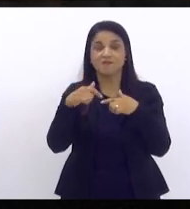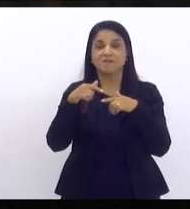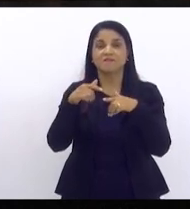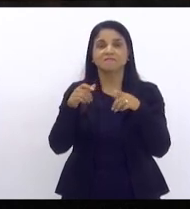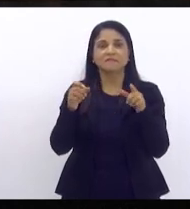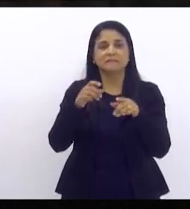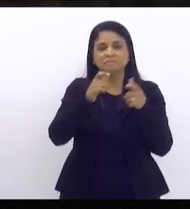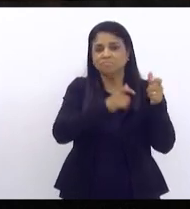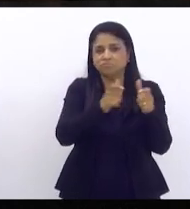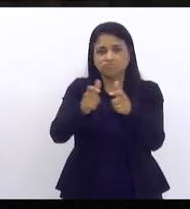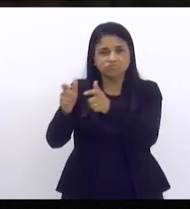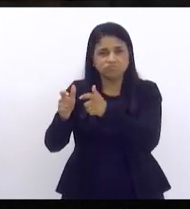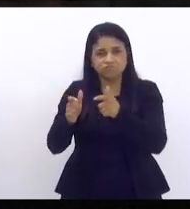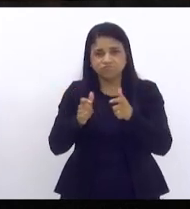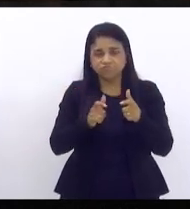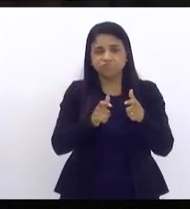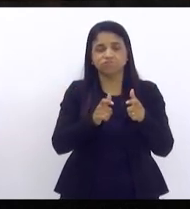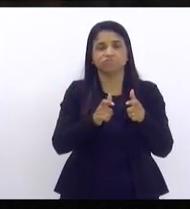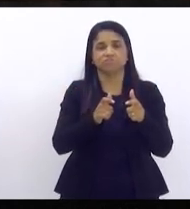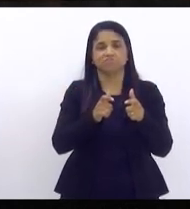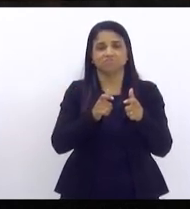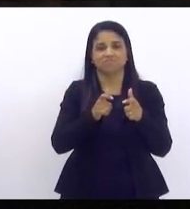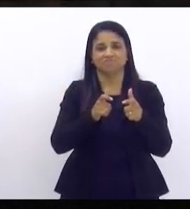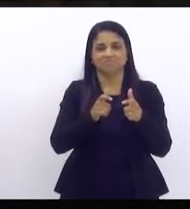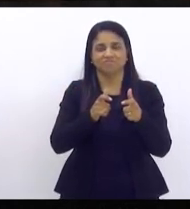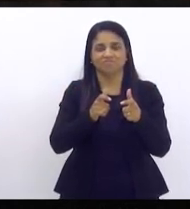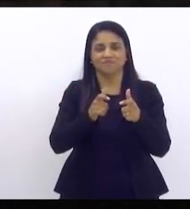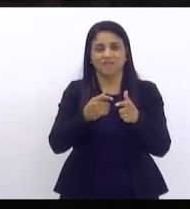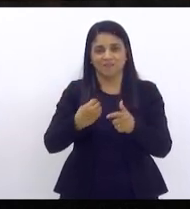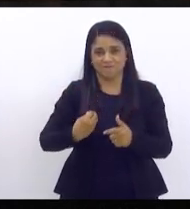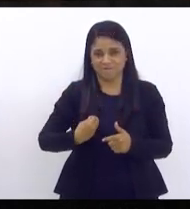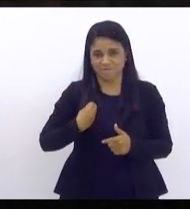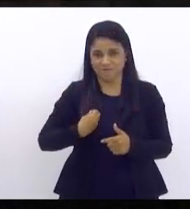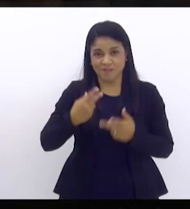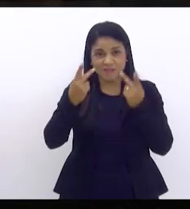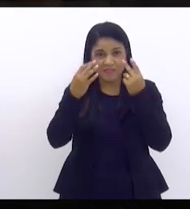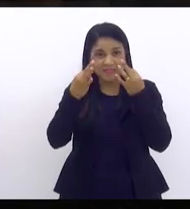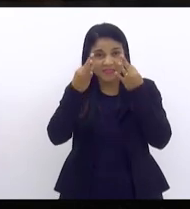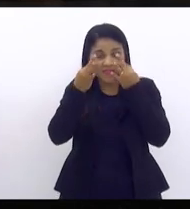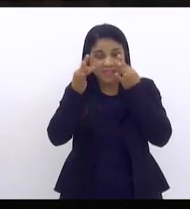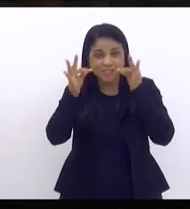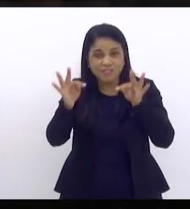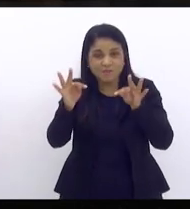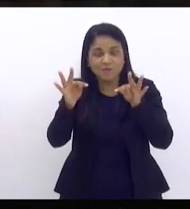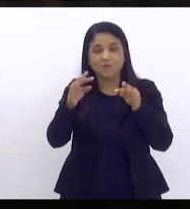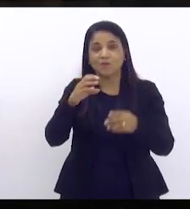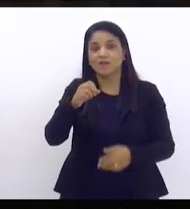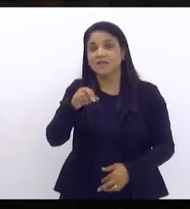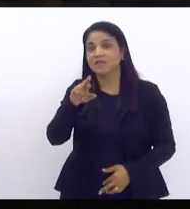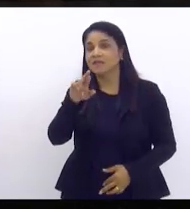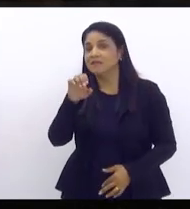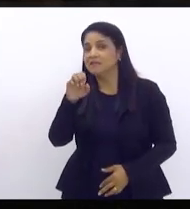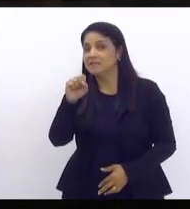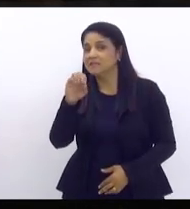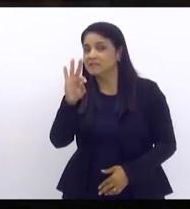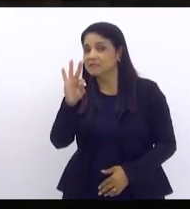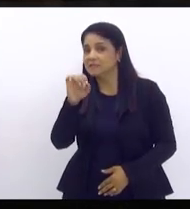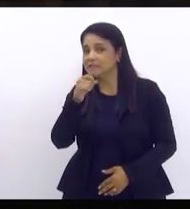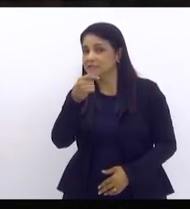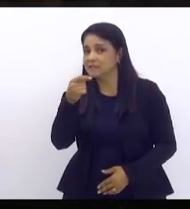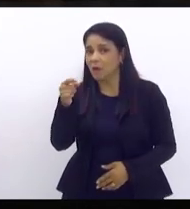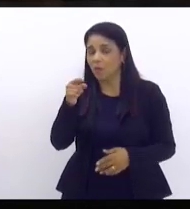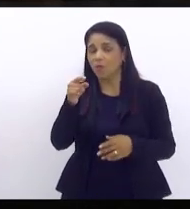nas diversas esferas da vida com testemunho cristão, até o